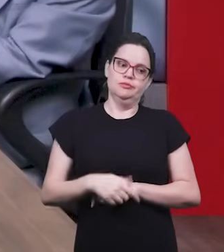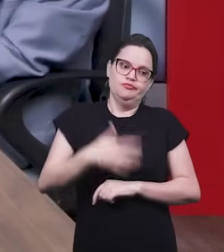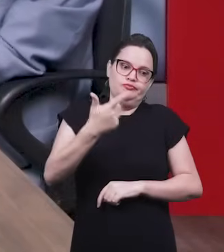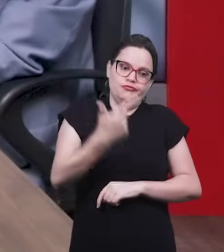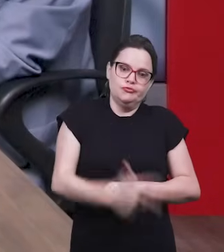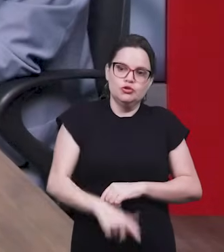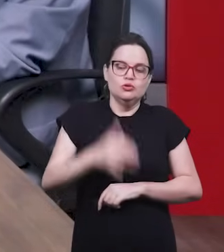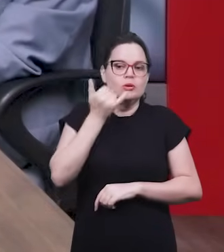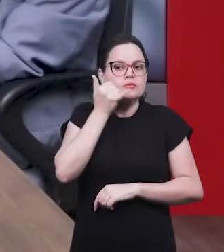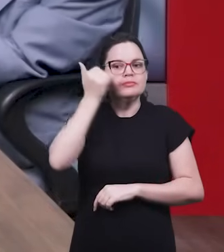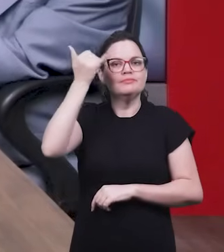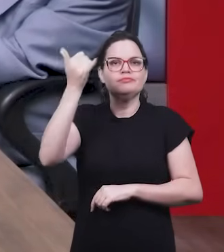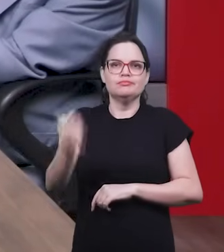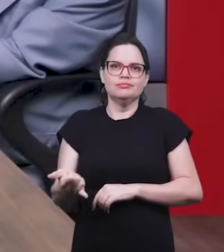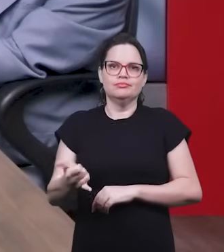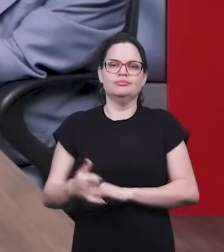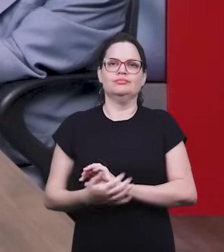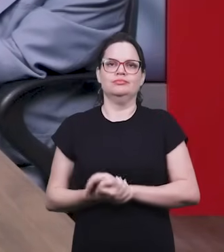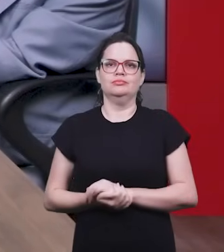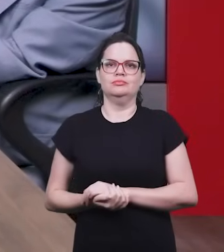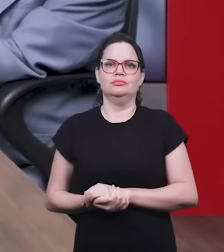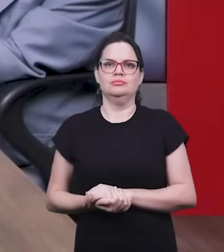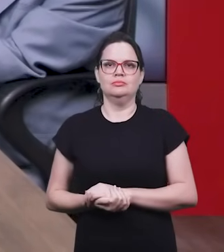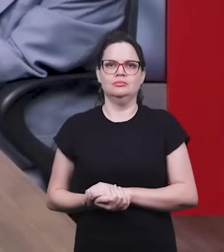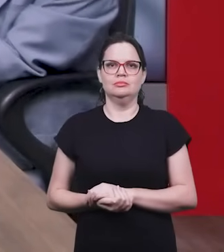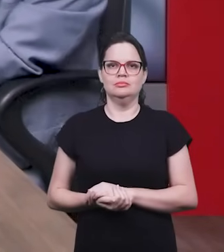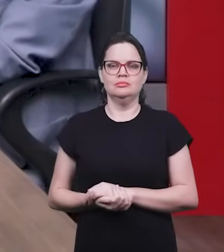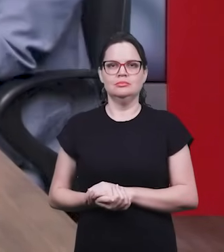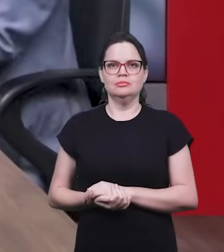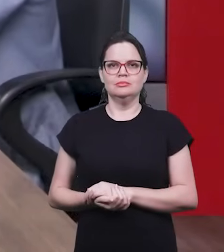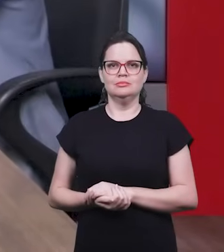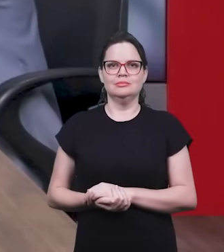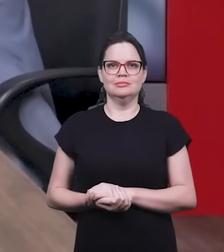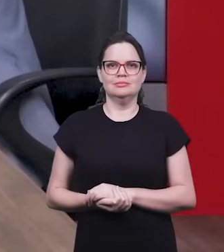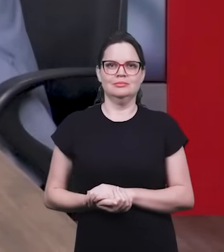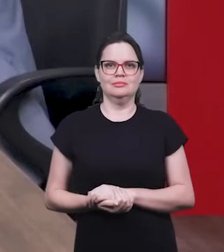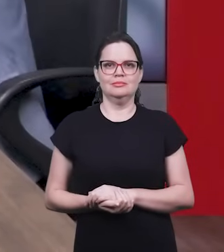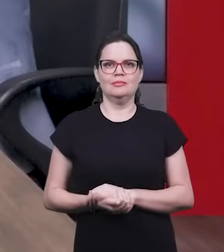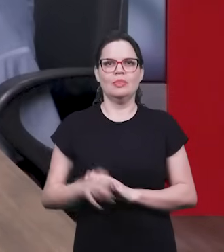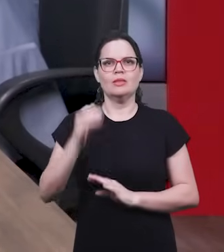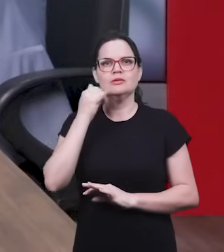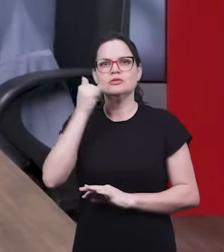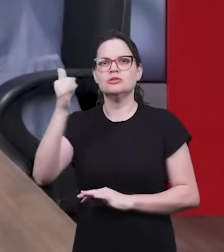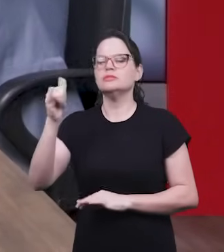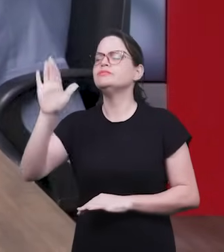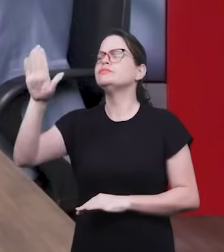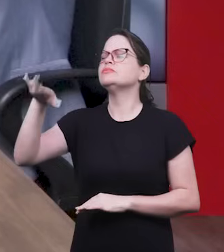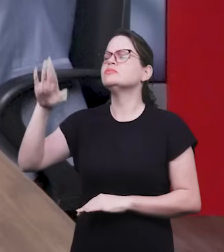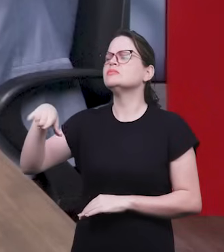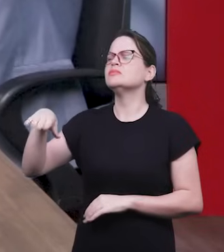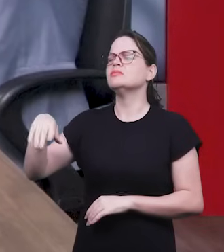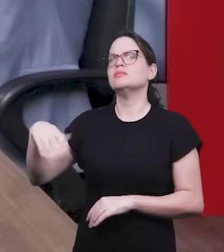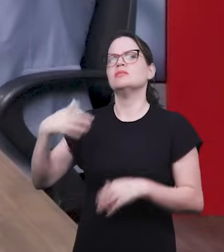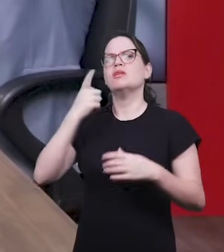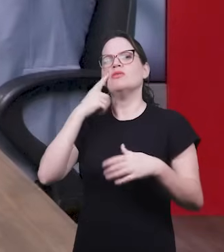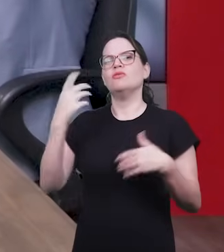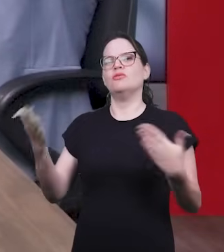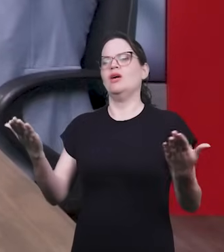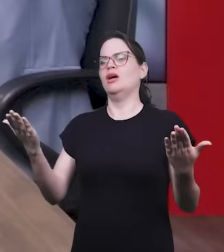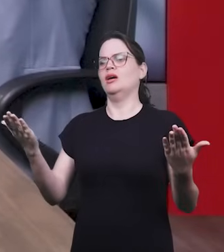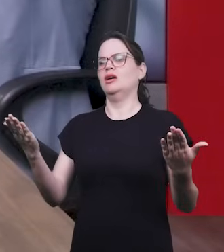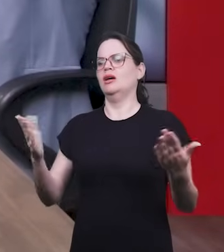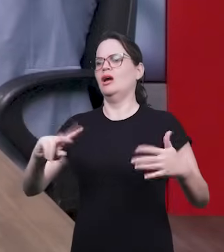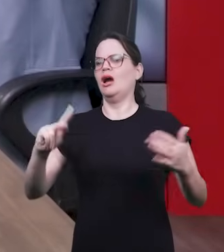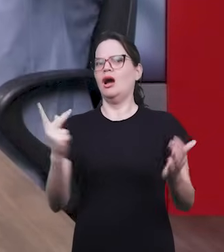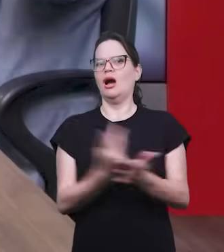Quando ele, o Hugo, que tinha ido lá, chegou na porta: doutor, aqui aconteceu